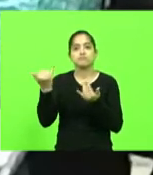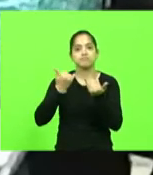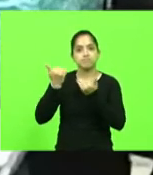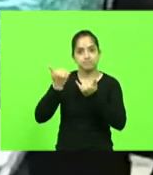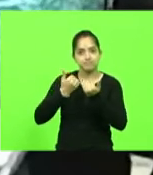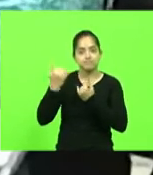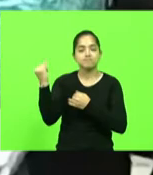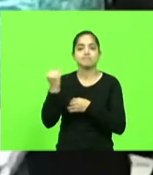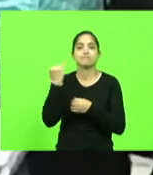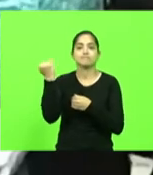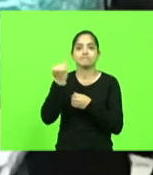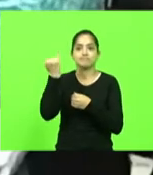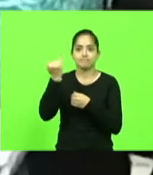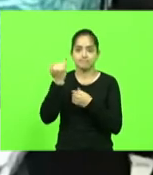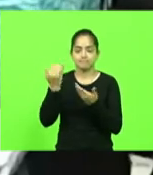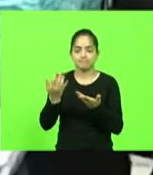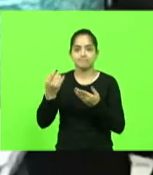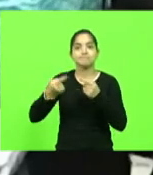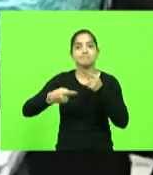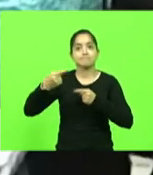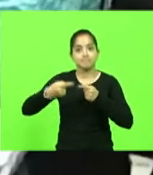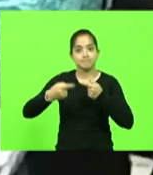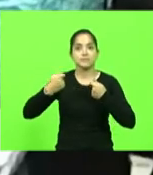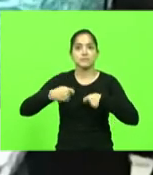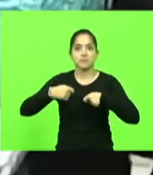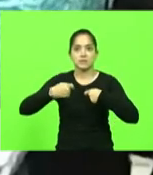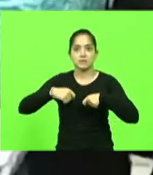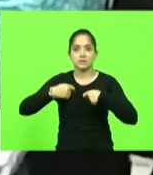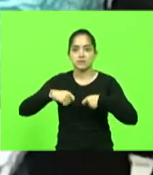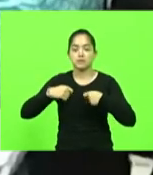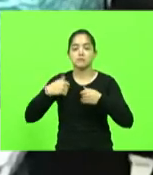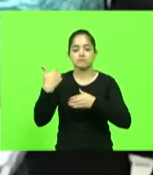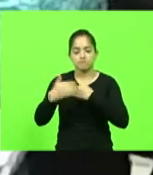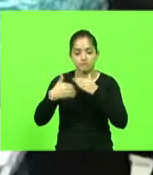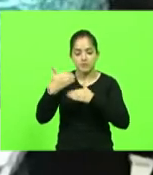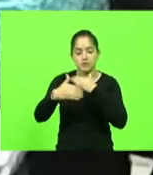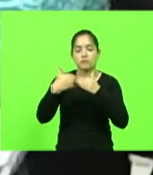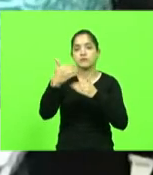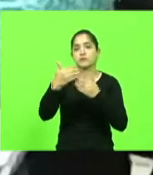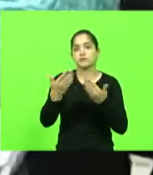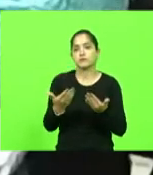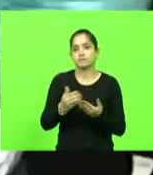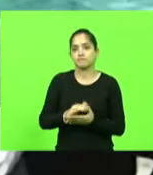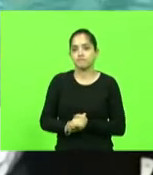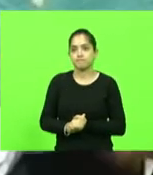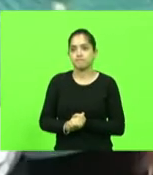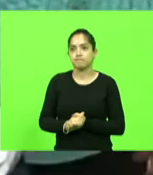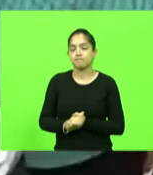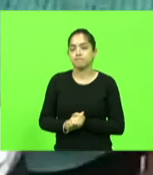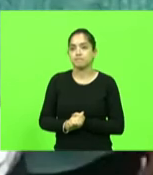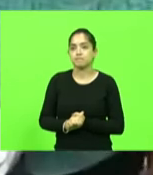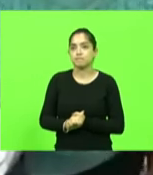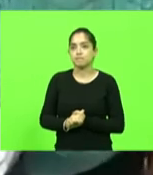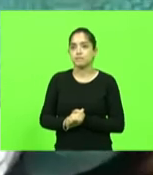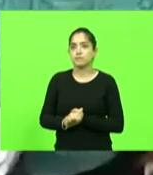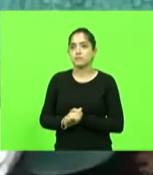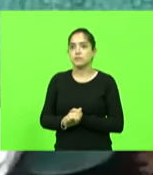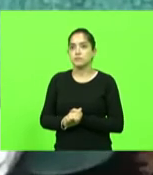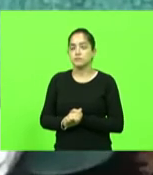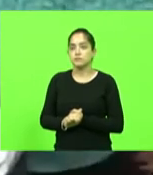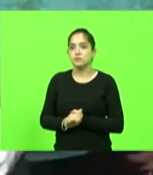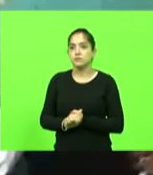que precisam ser debatidas e que precisam também de avanços, com certeza, no nosso estado. Muito obrigada.